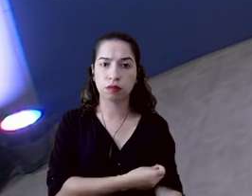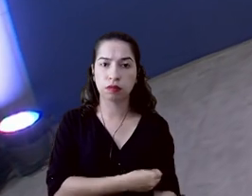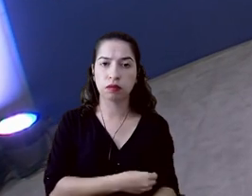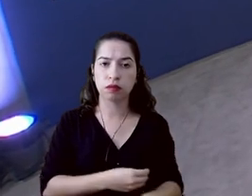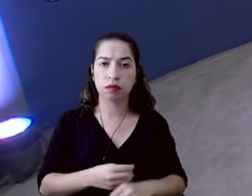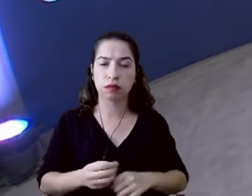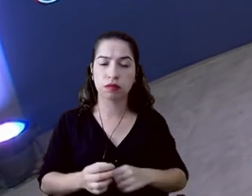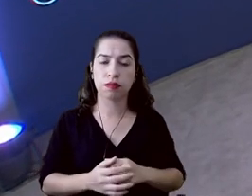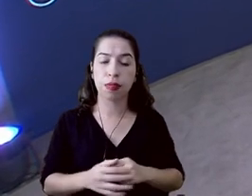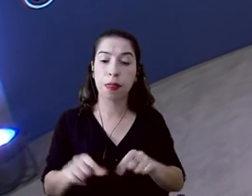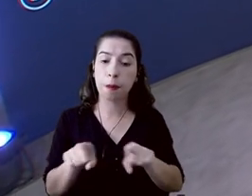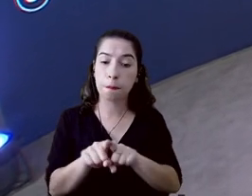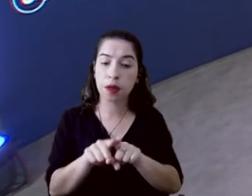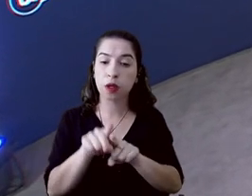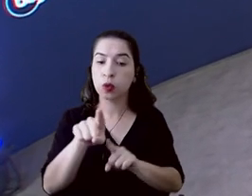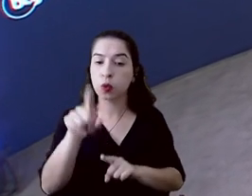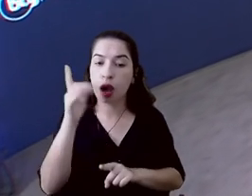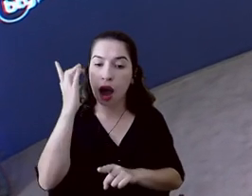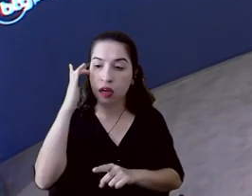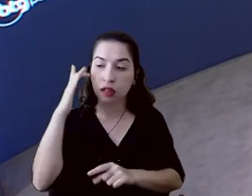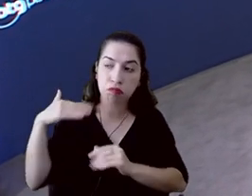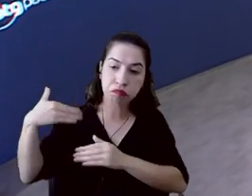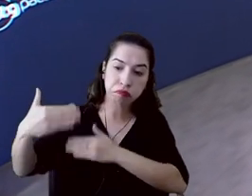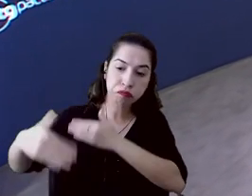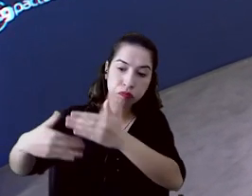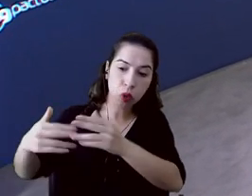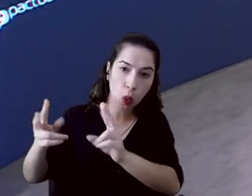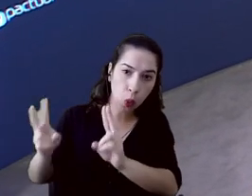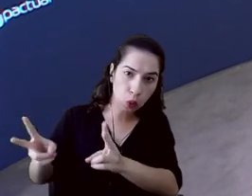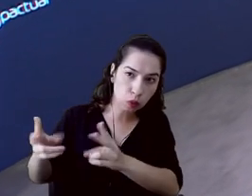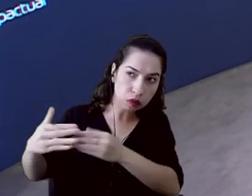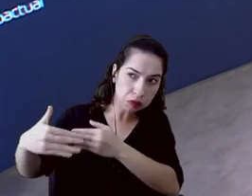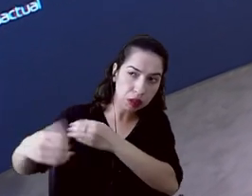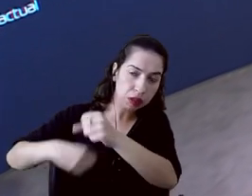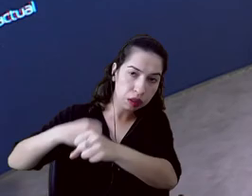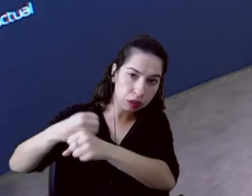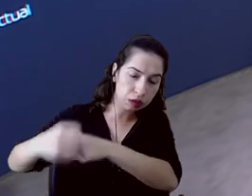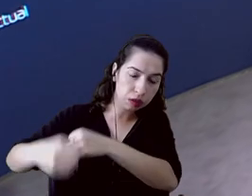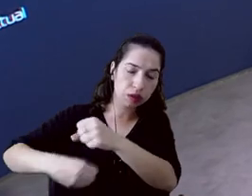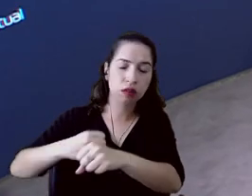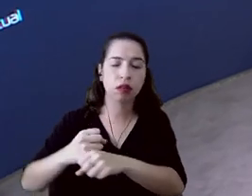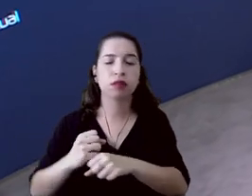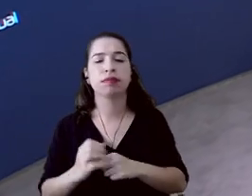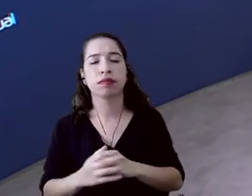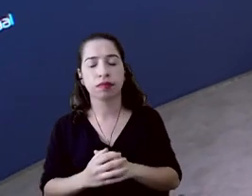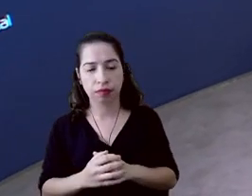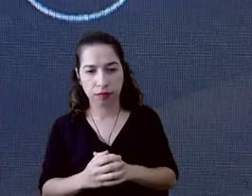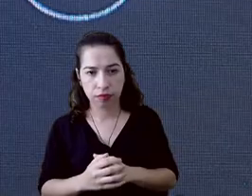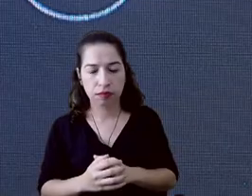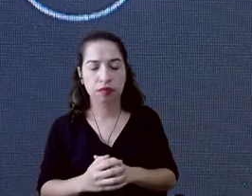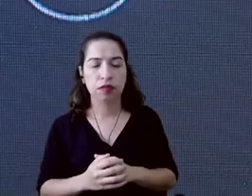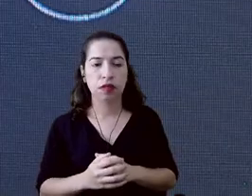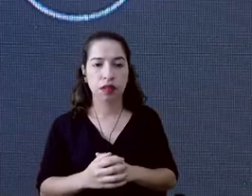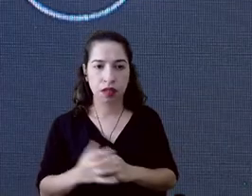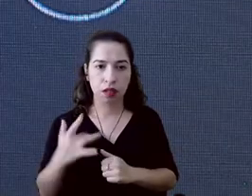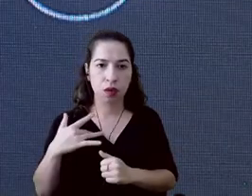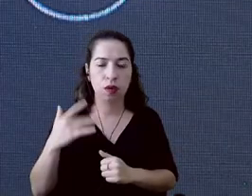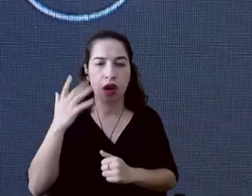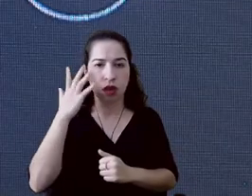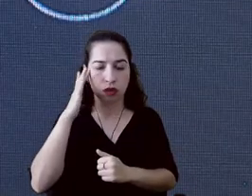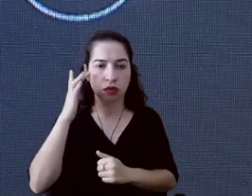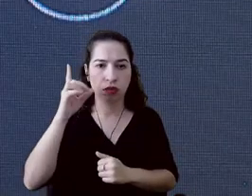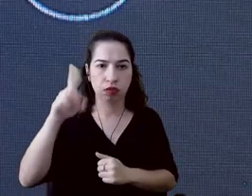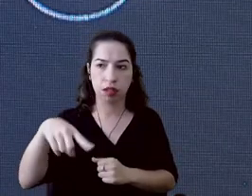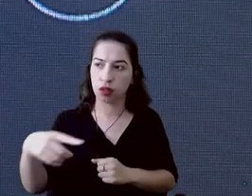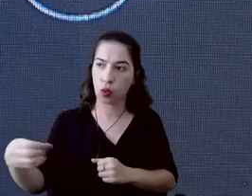e também se você acha que essa tendência ela continua ainda nos próximos anos sim eu acho que é um mercado novo